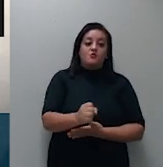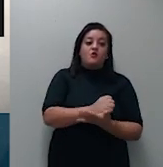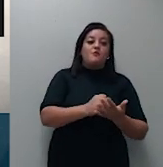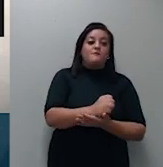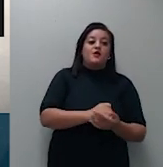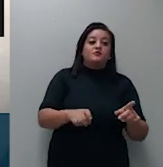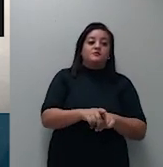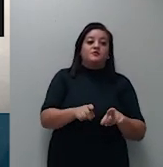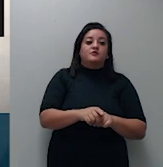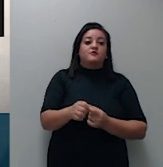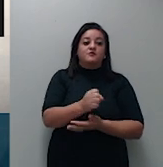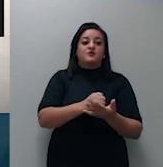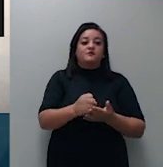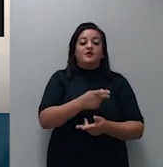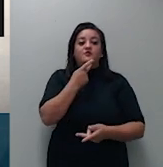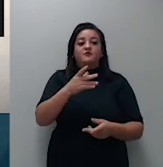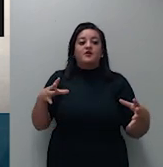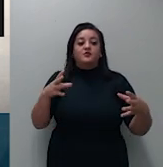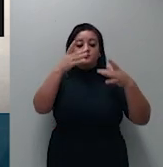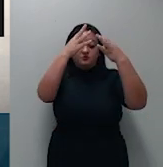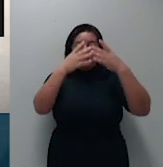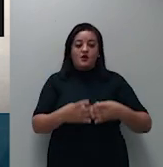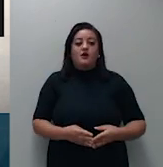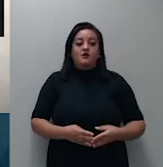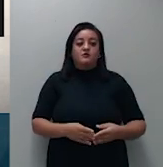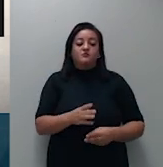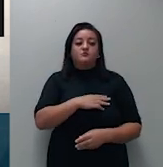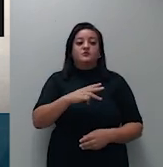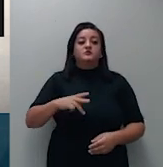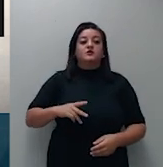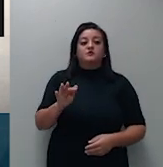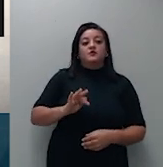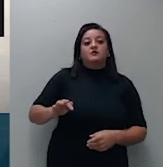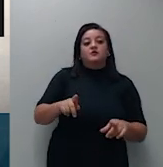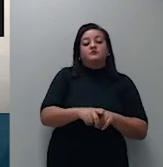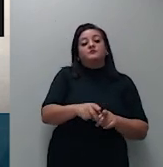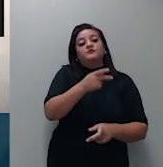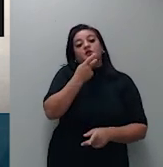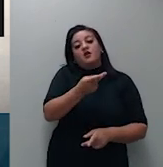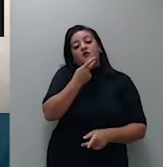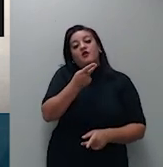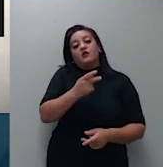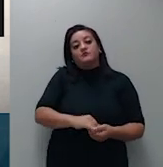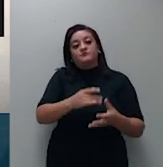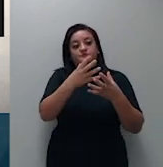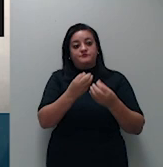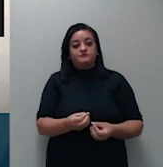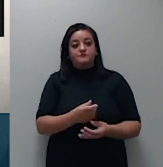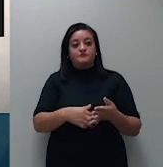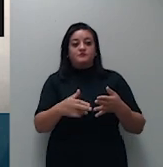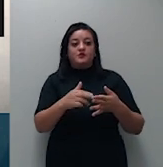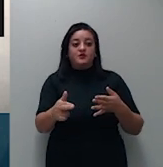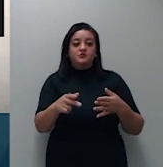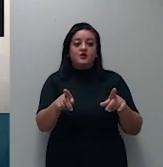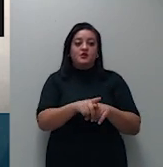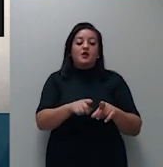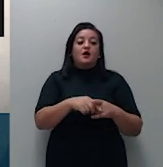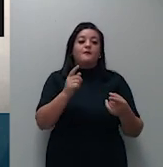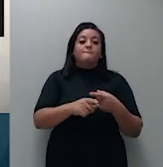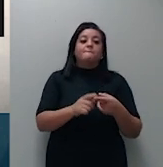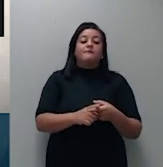com base nos mesmos fundamentos acima sumariadas o Ministério Público Federal manifestou-se pelo provimento do agravo